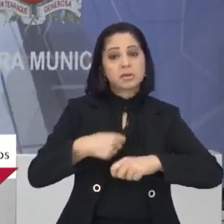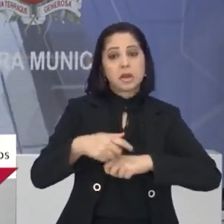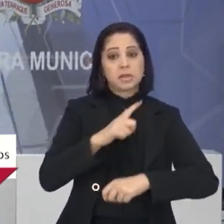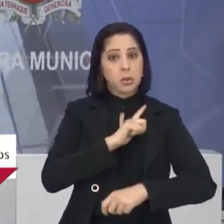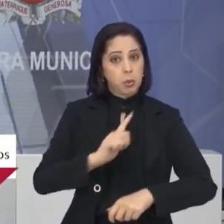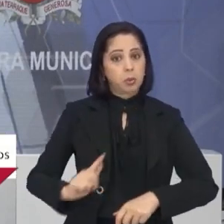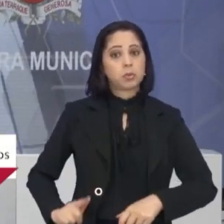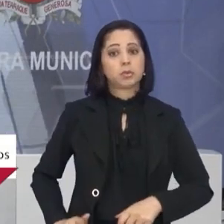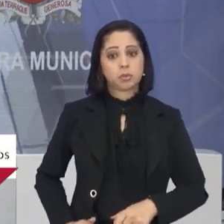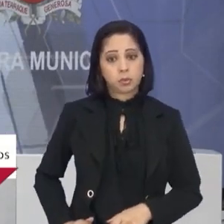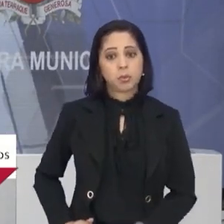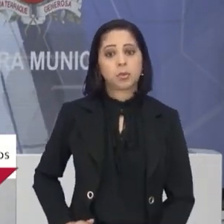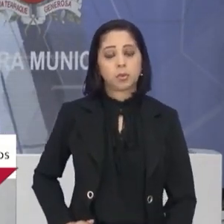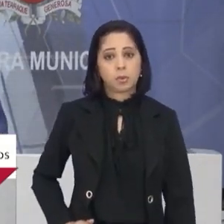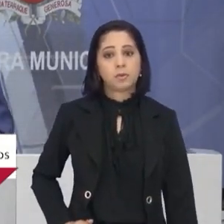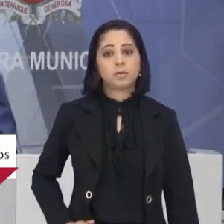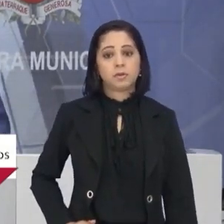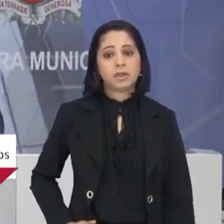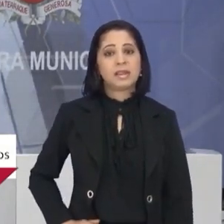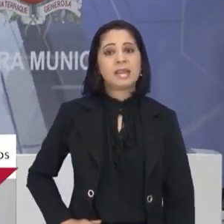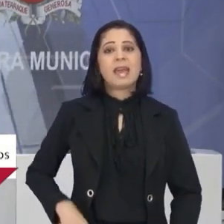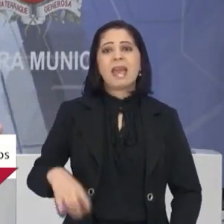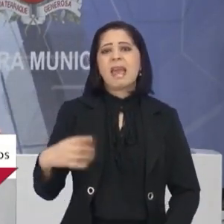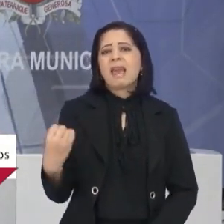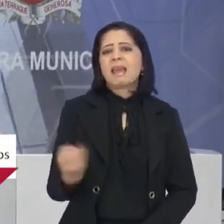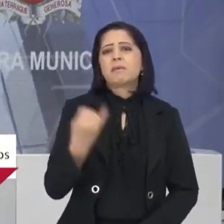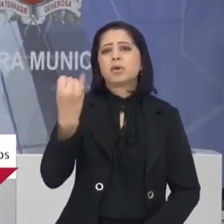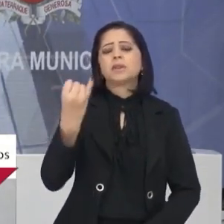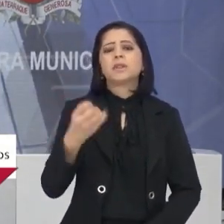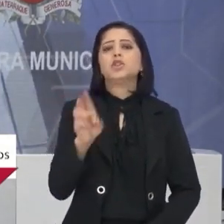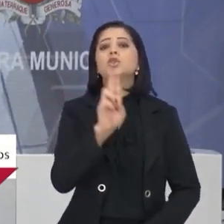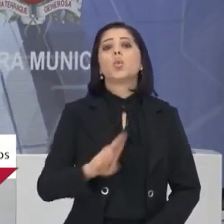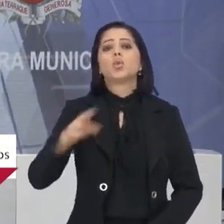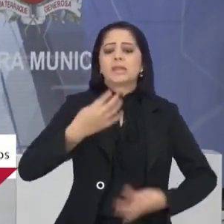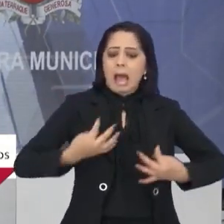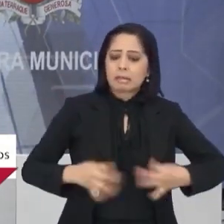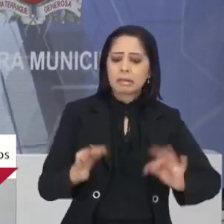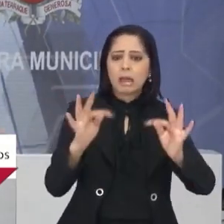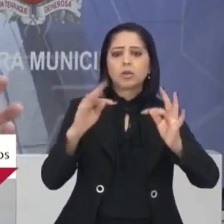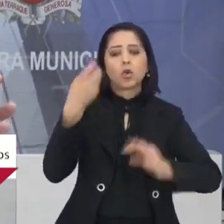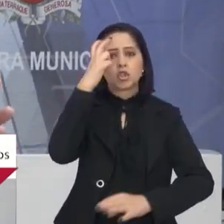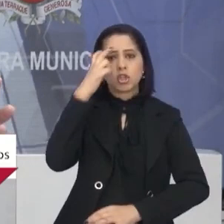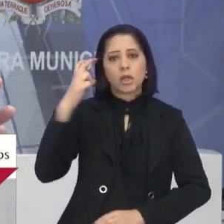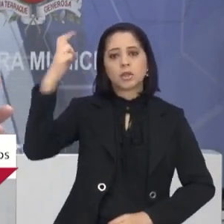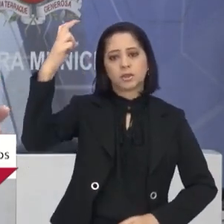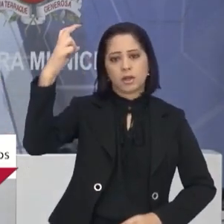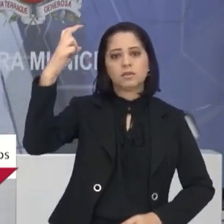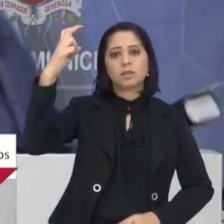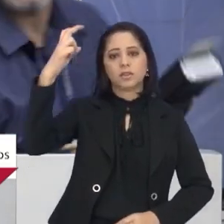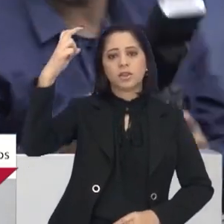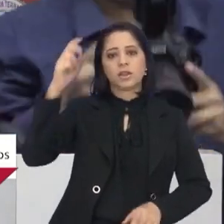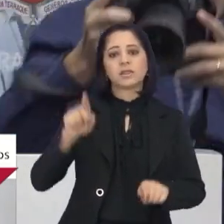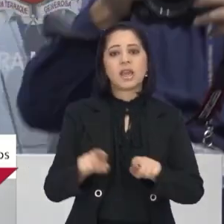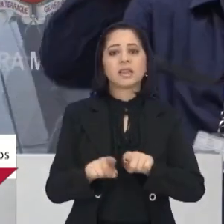do ponto de vista hoje principalmente em trabalharmos com tecnologia né inteligência e a questão de do do né você ter todo um